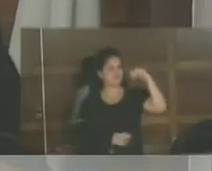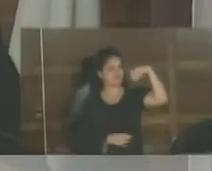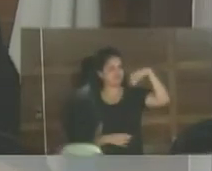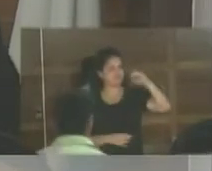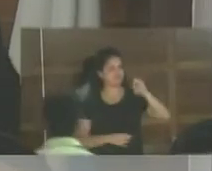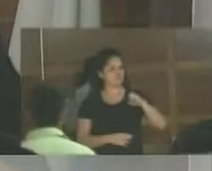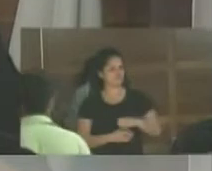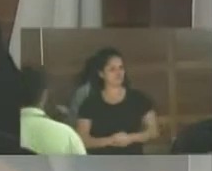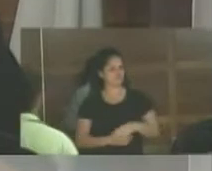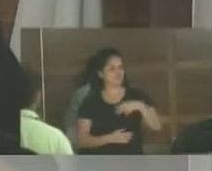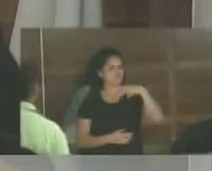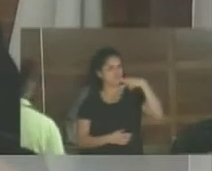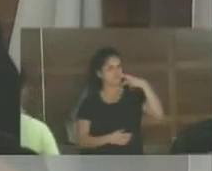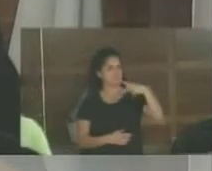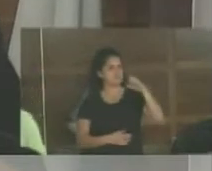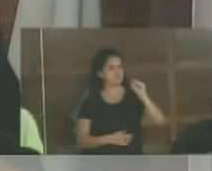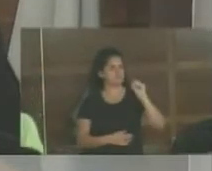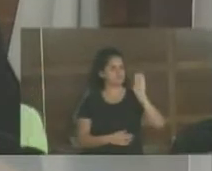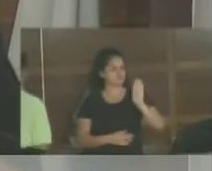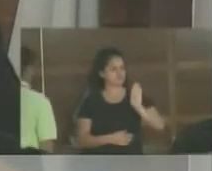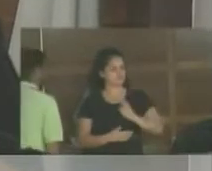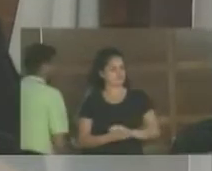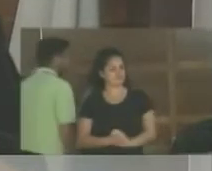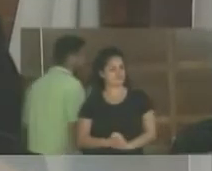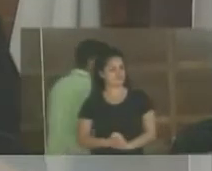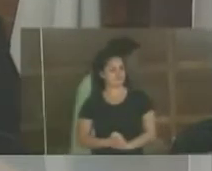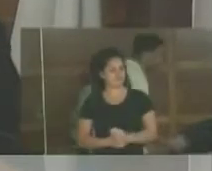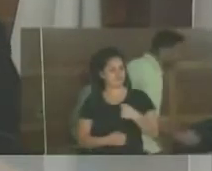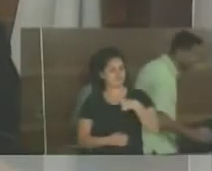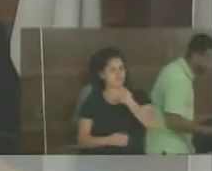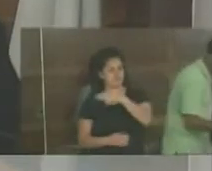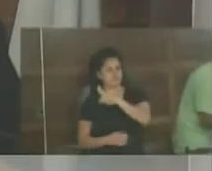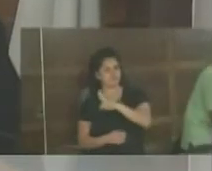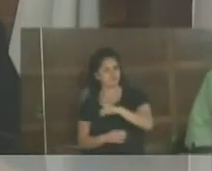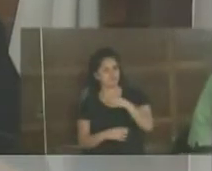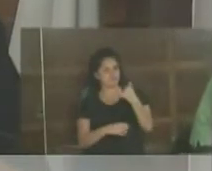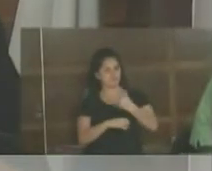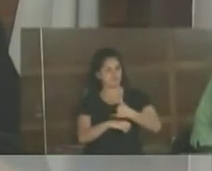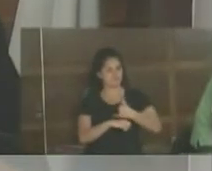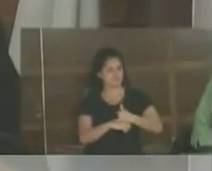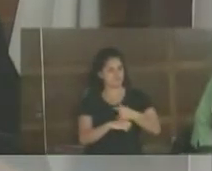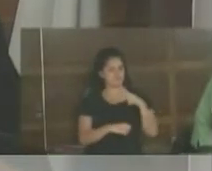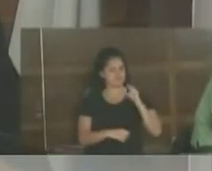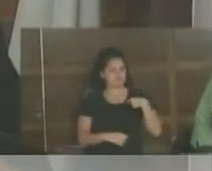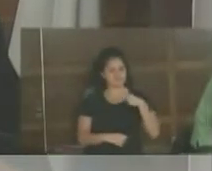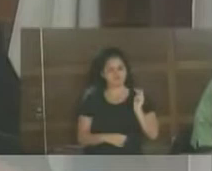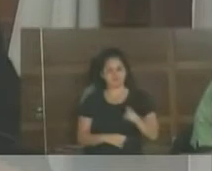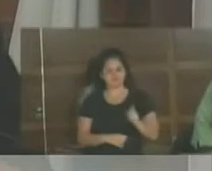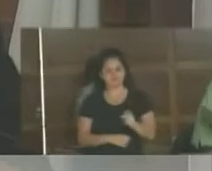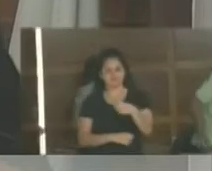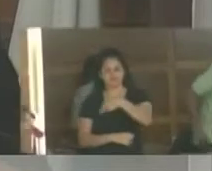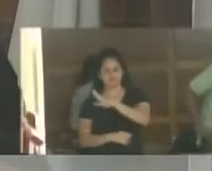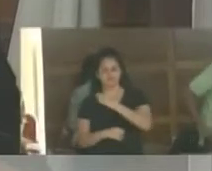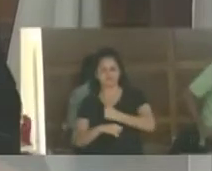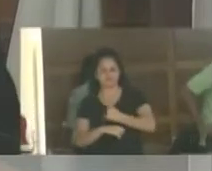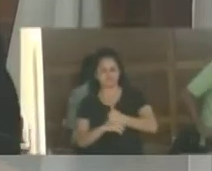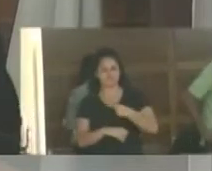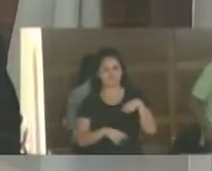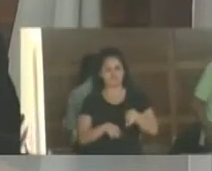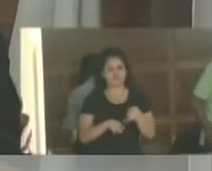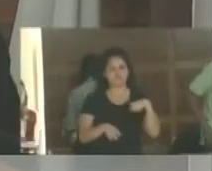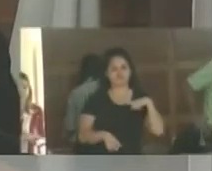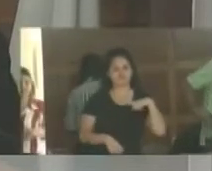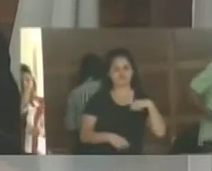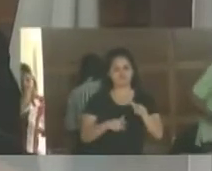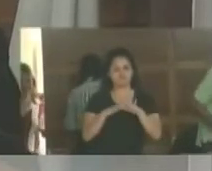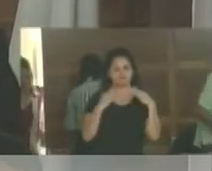é do PSB. Ele, esses dias, eu indo para Volta Redonda, eu sempre estou indo para lá, tenho parente lá, e estava uma